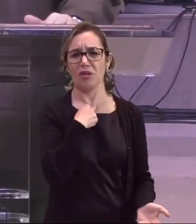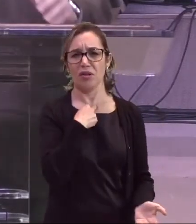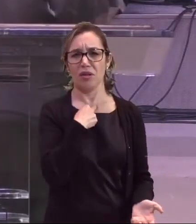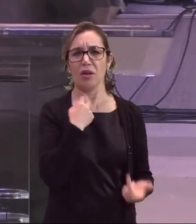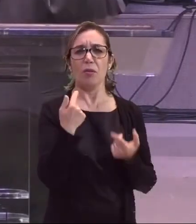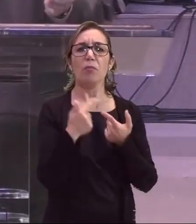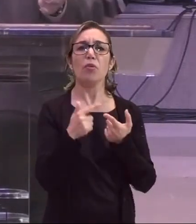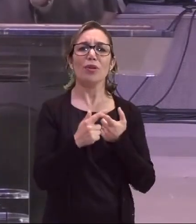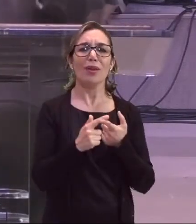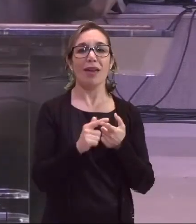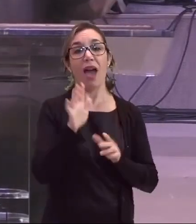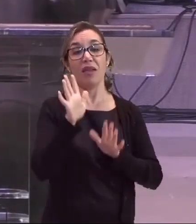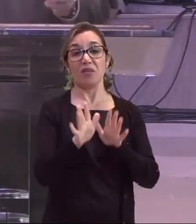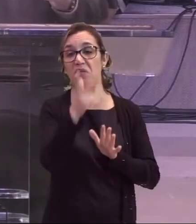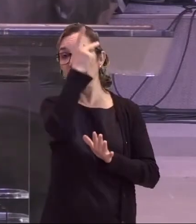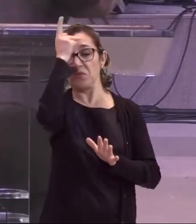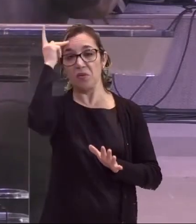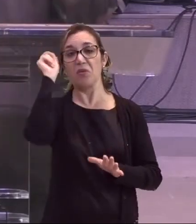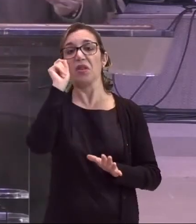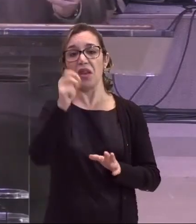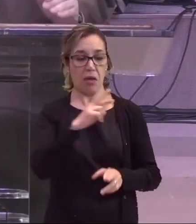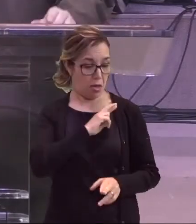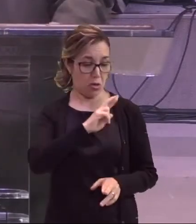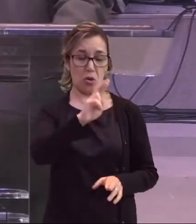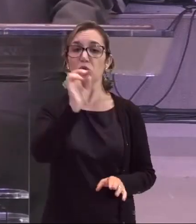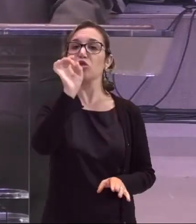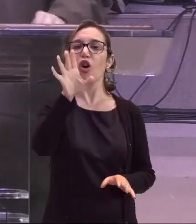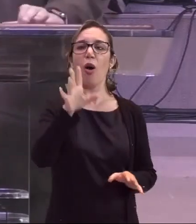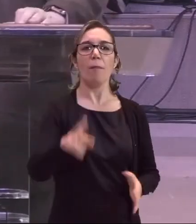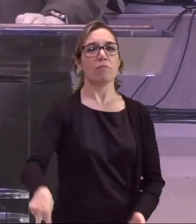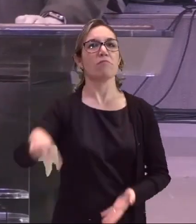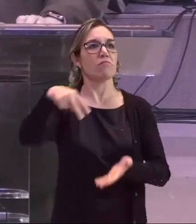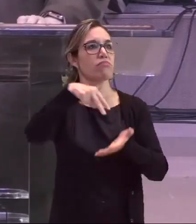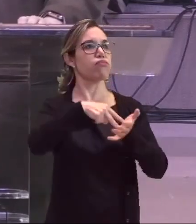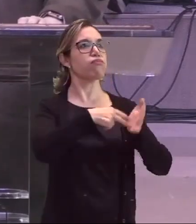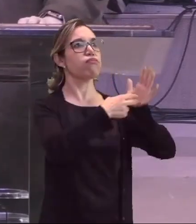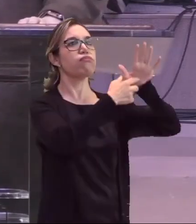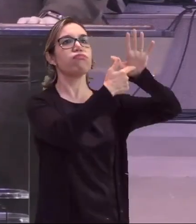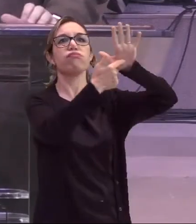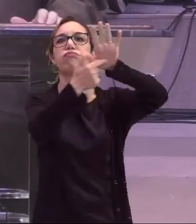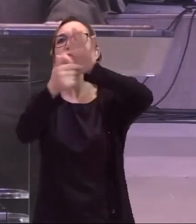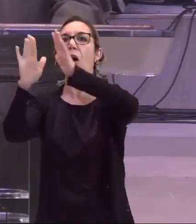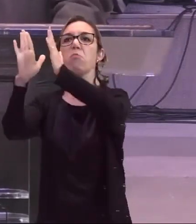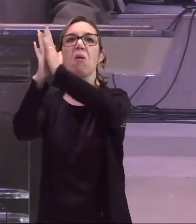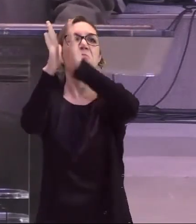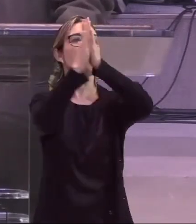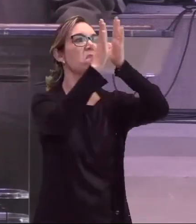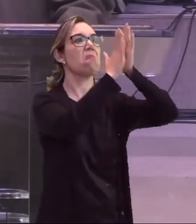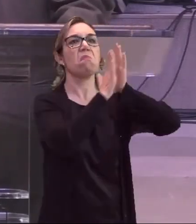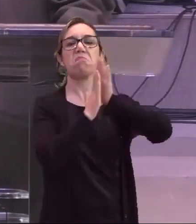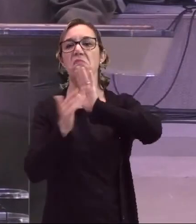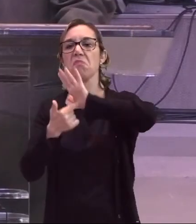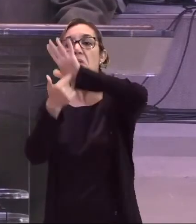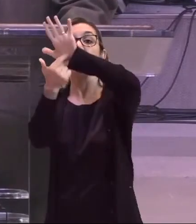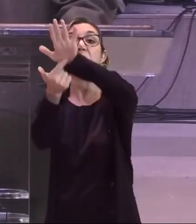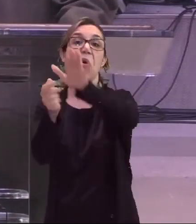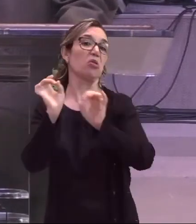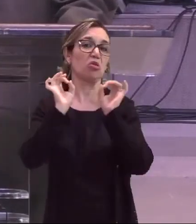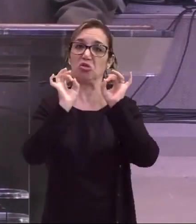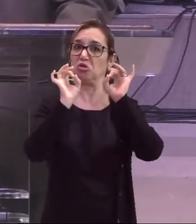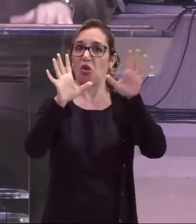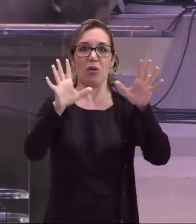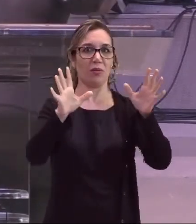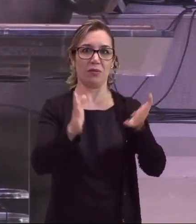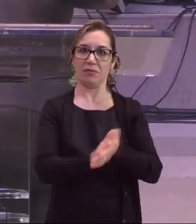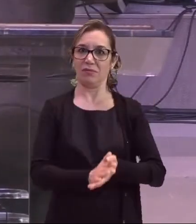gostam de ficar orando em perna sinagogas e nas esquinas a fim de serem vistos pelos outros e Eu